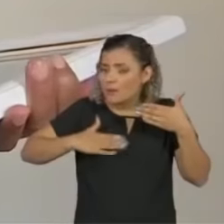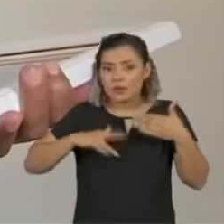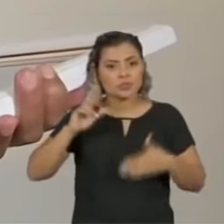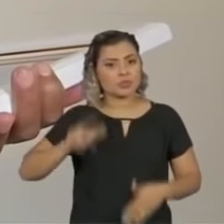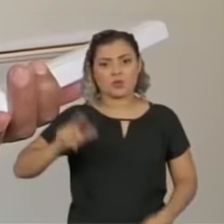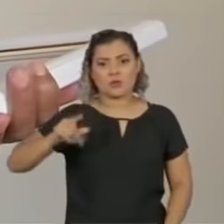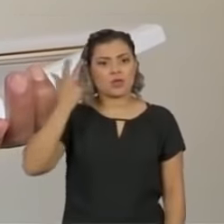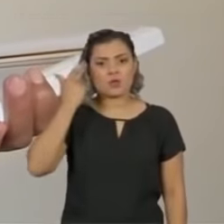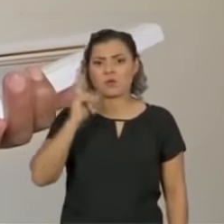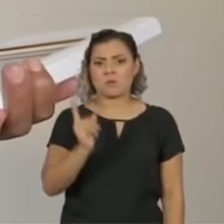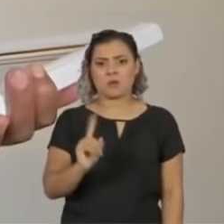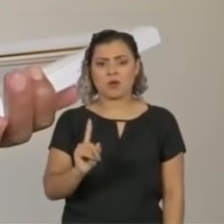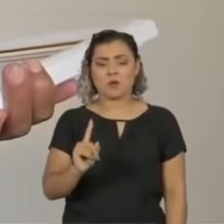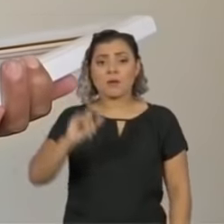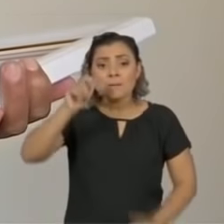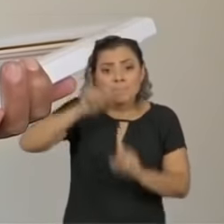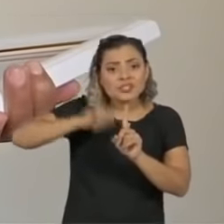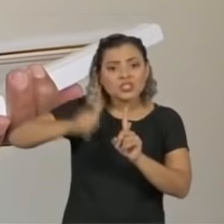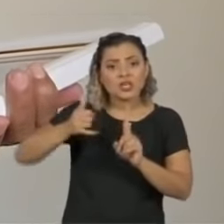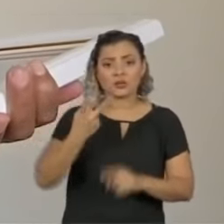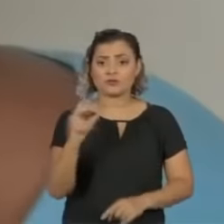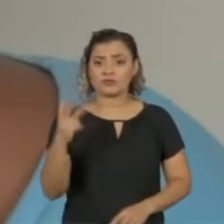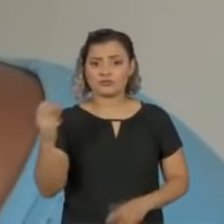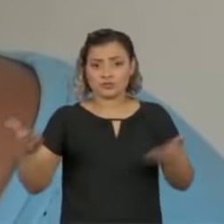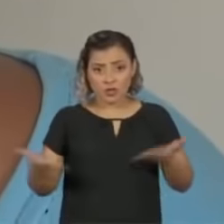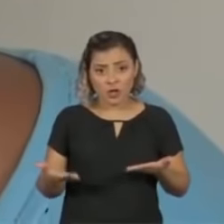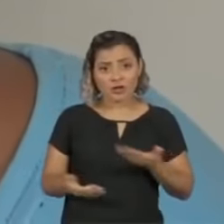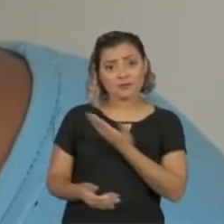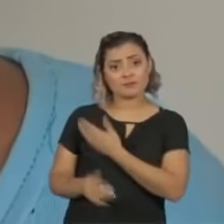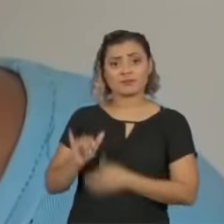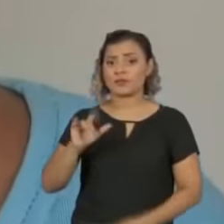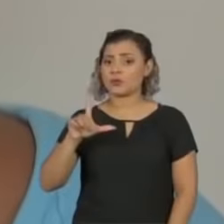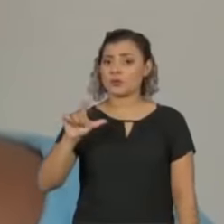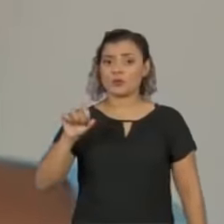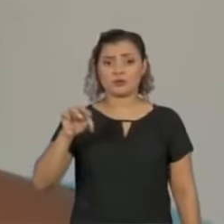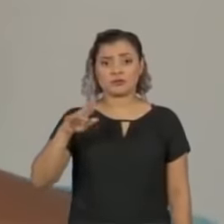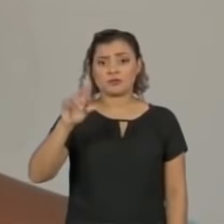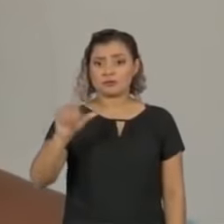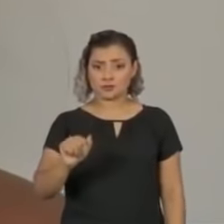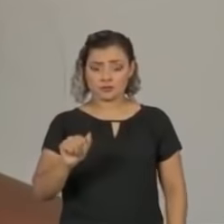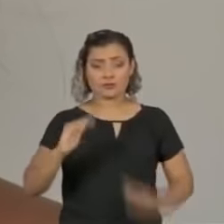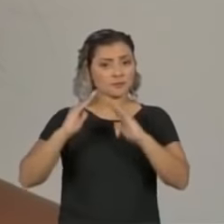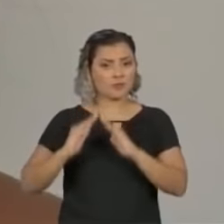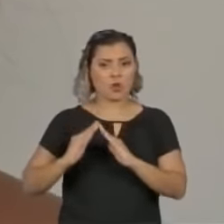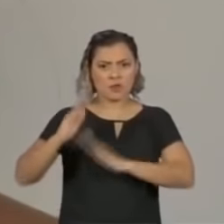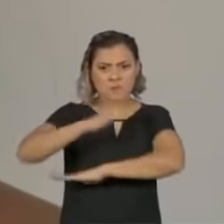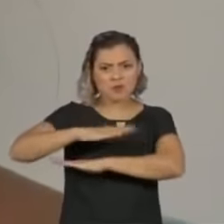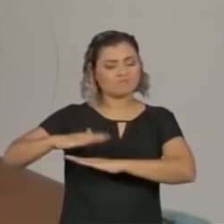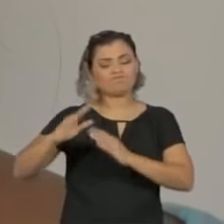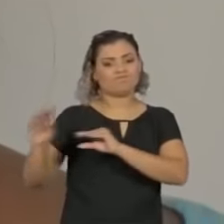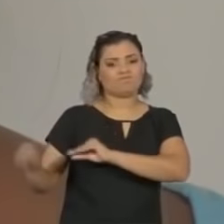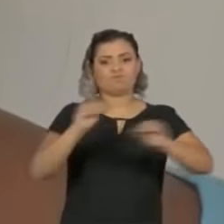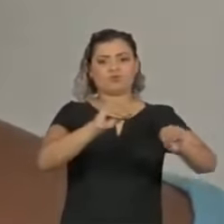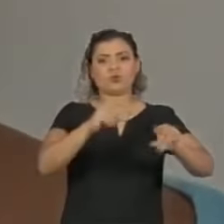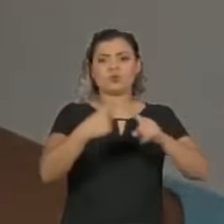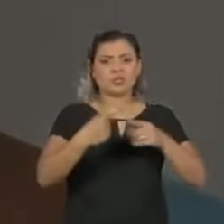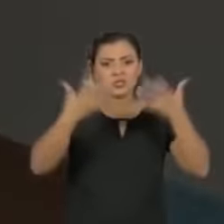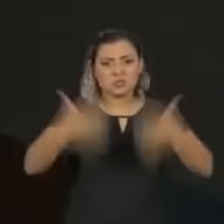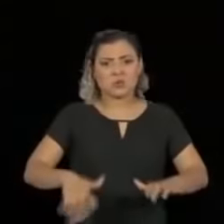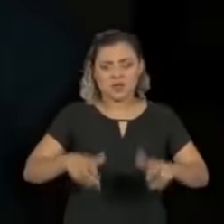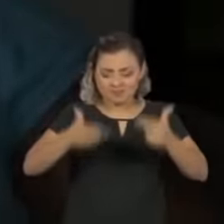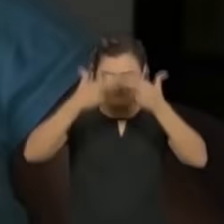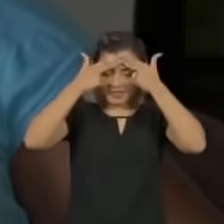normal. Janeiro de 2020. Yolanda não mora mais em Brumadinho. Não suporta a dor da lembrança do lugar onde o filho